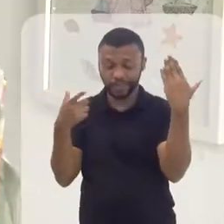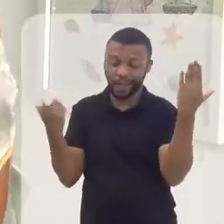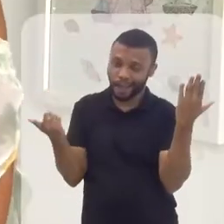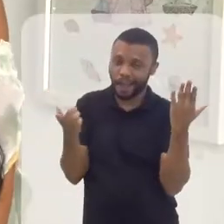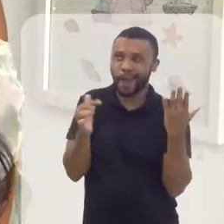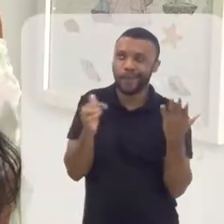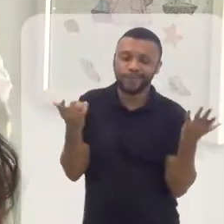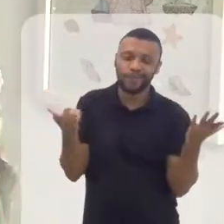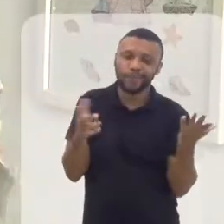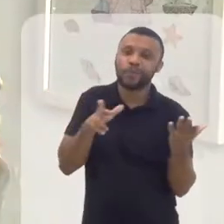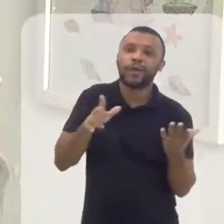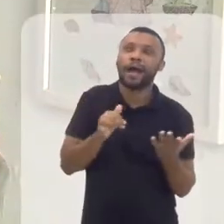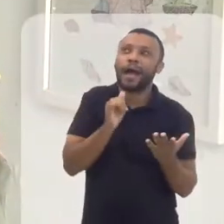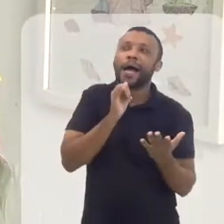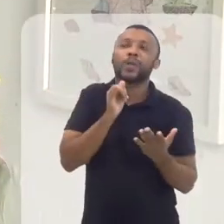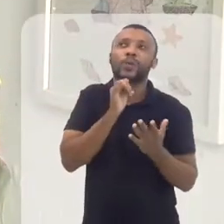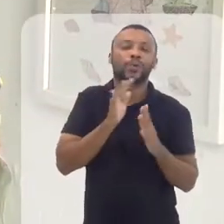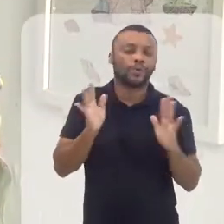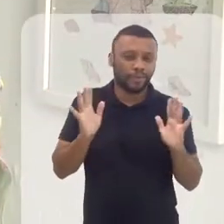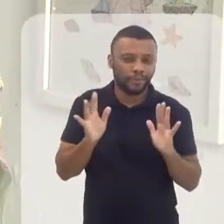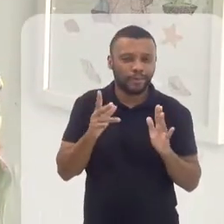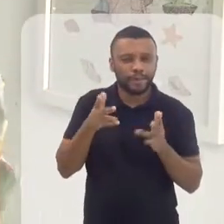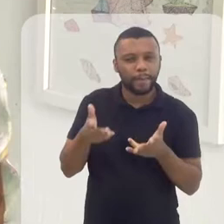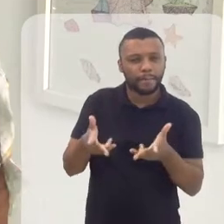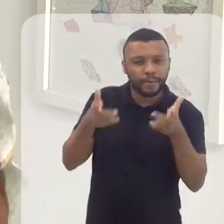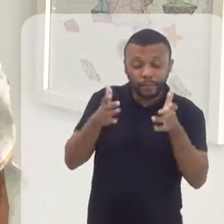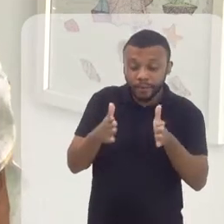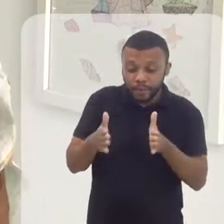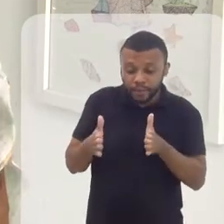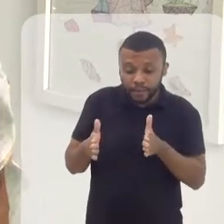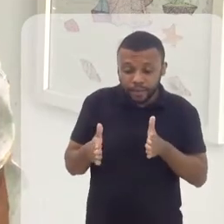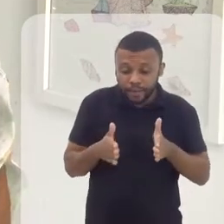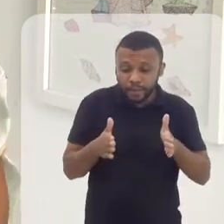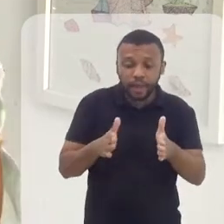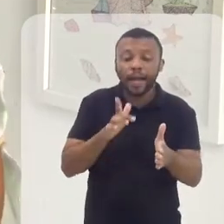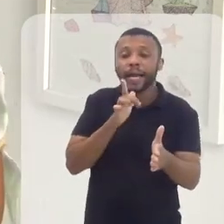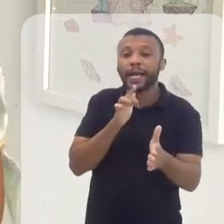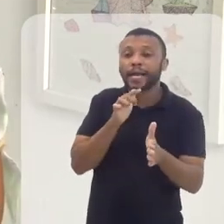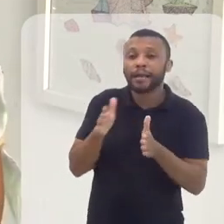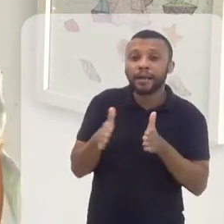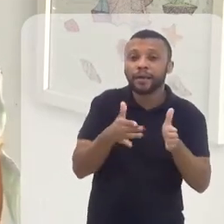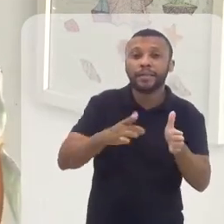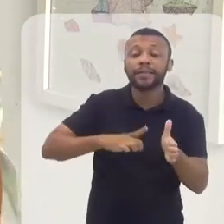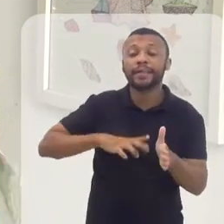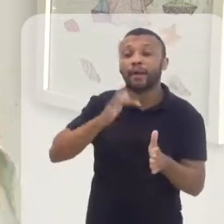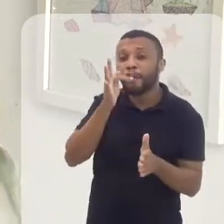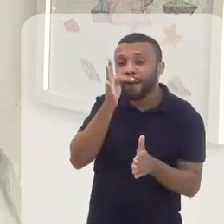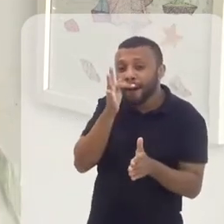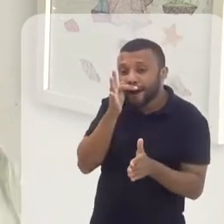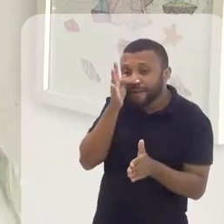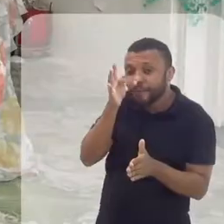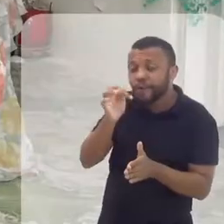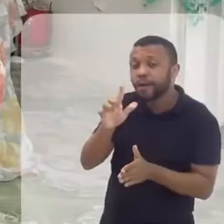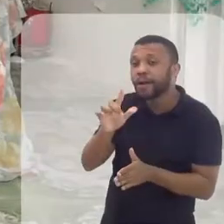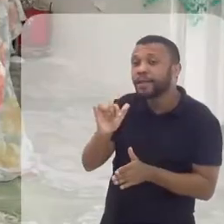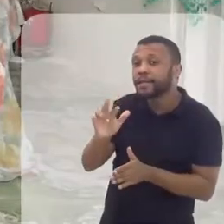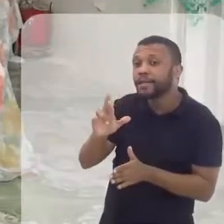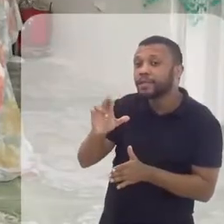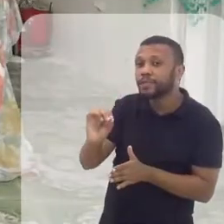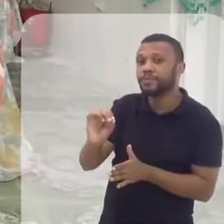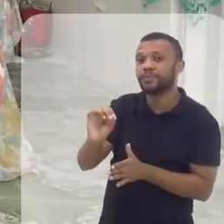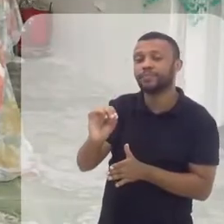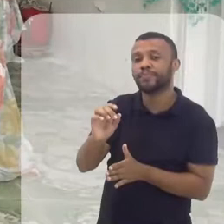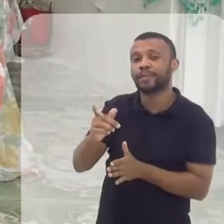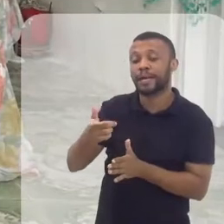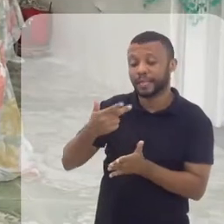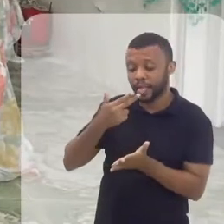por acaso, né? E você vê que é um rio, né? E tem um lírio em primeiro plano, né? Então,